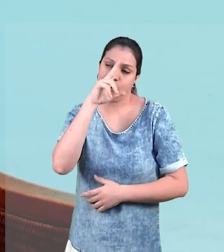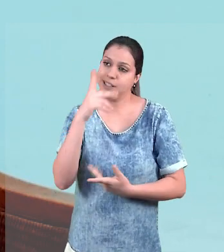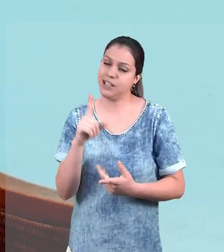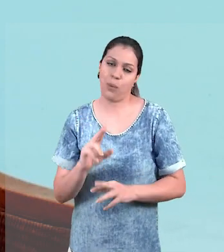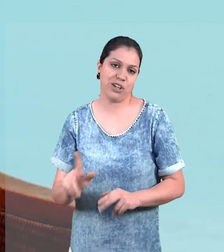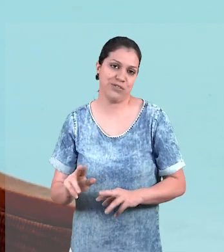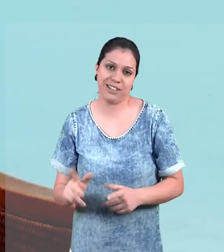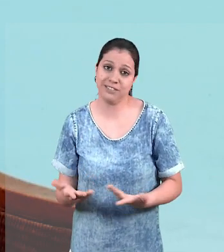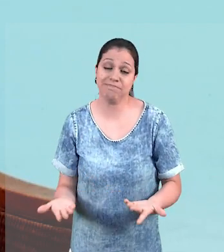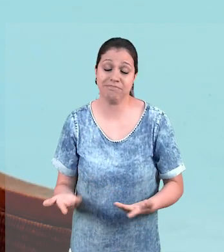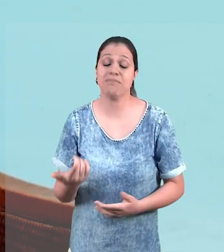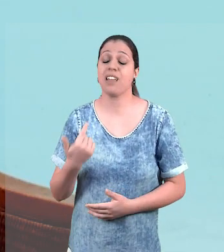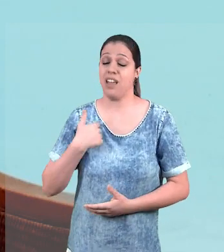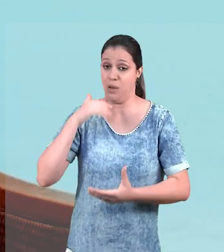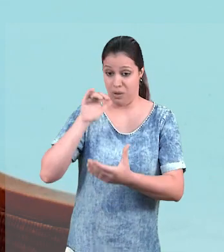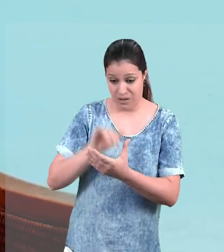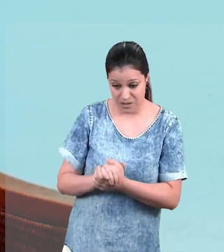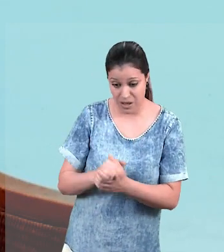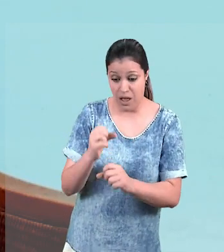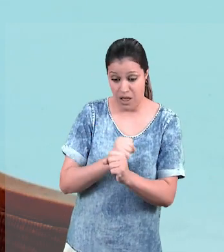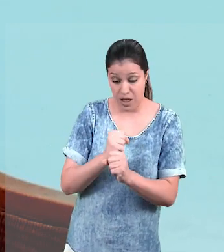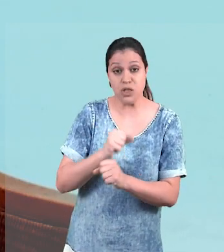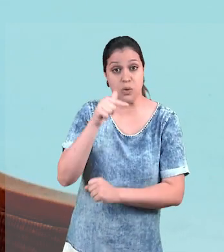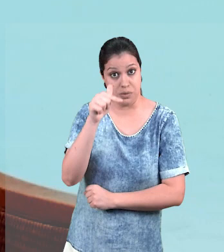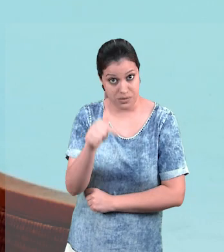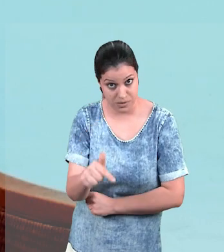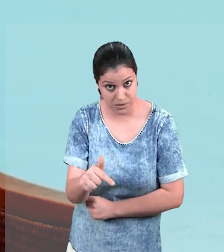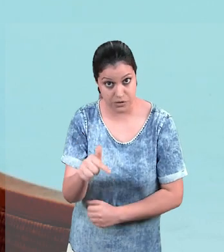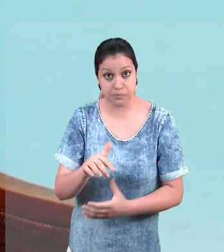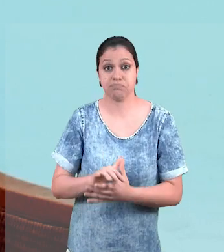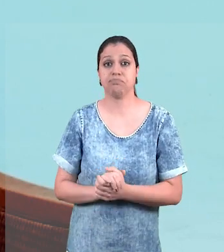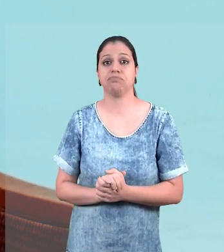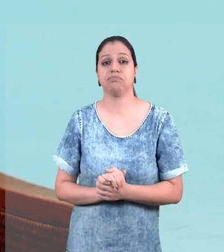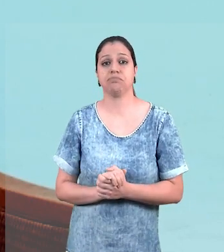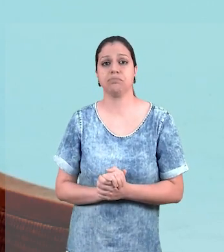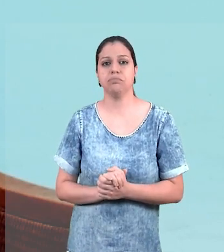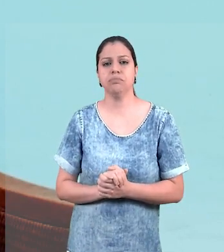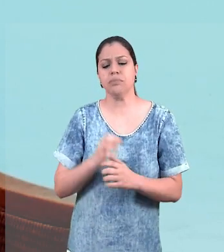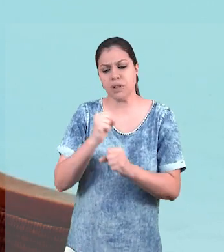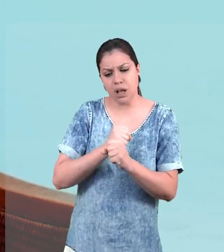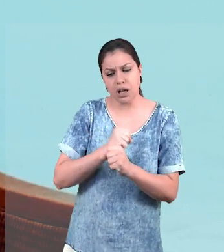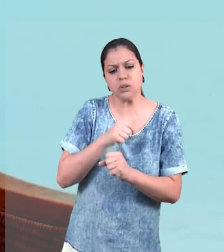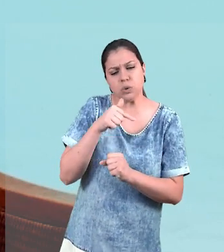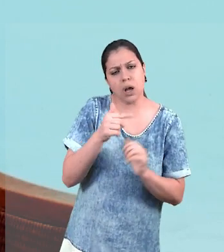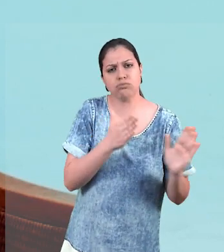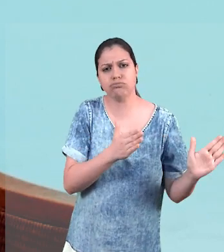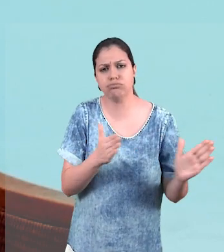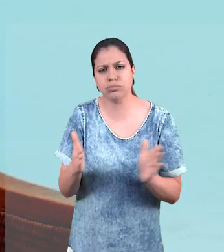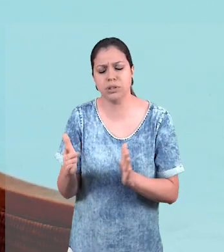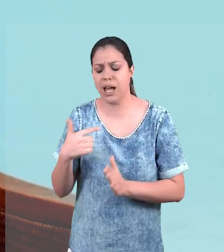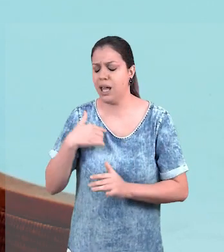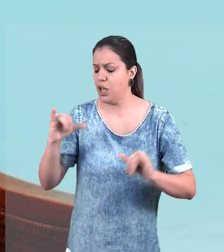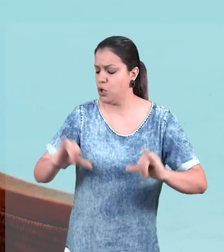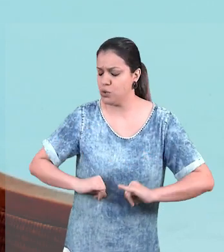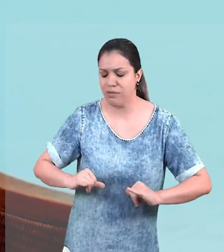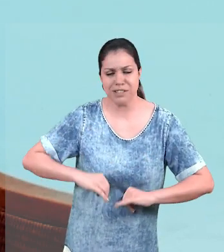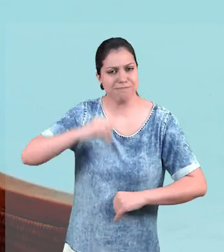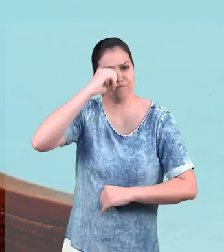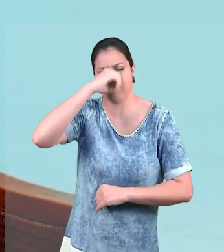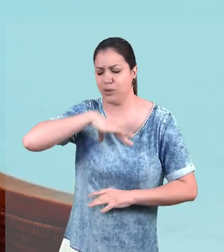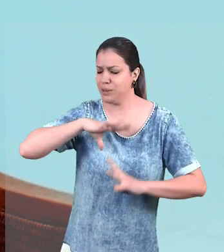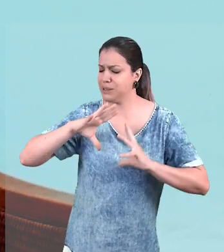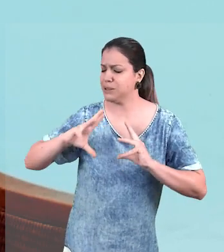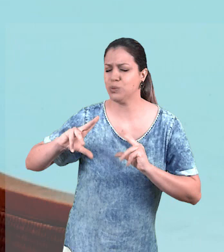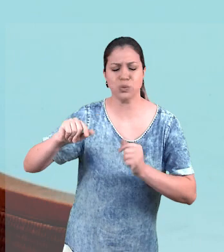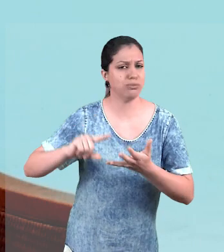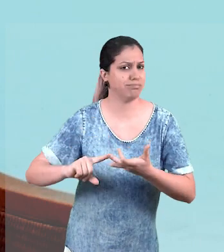história. Eu fui casada por 7 anos, e durante esses 7 anos eu sofri todos os tipos